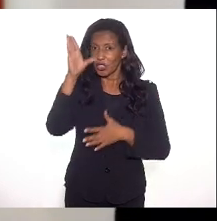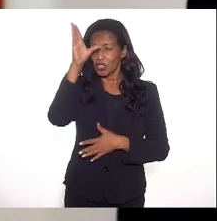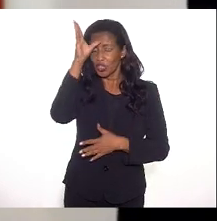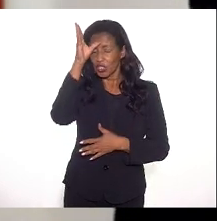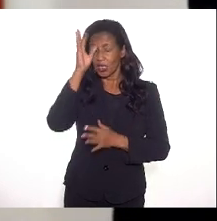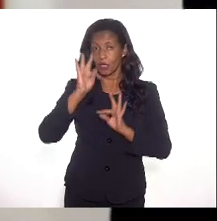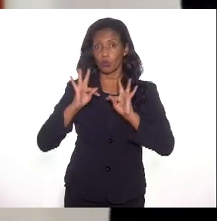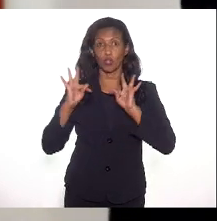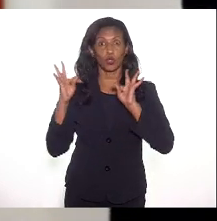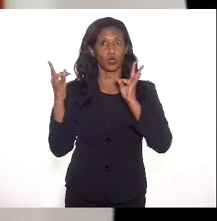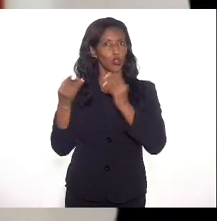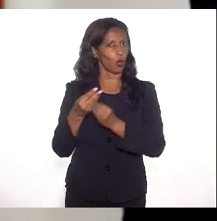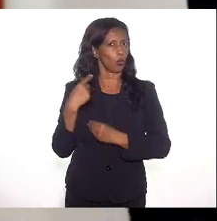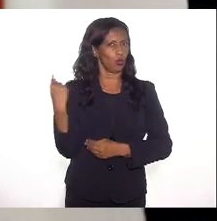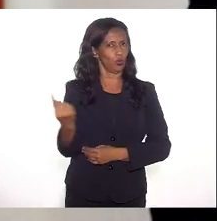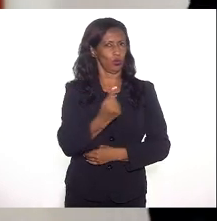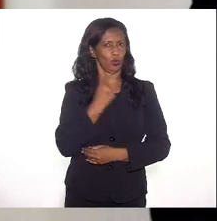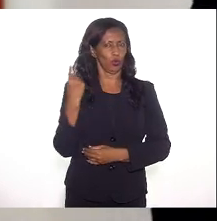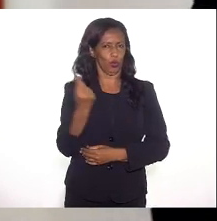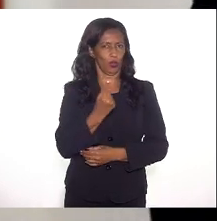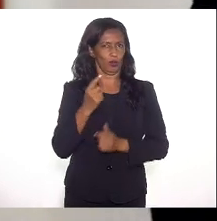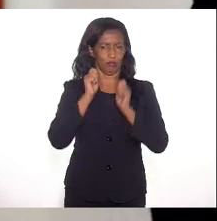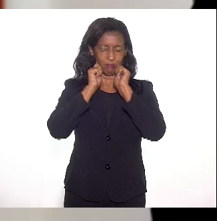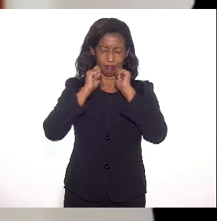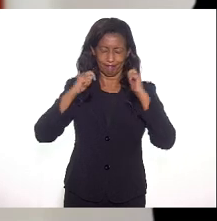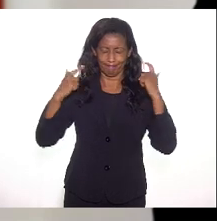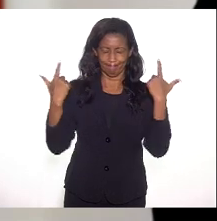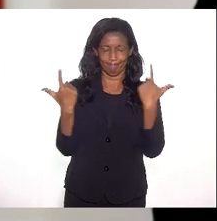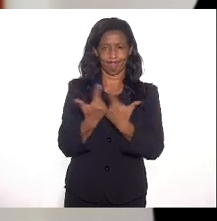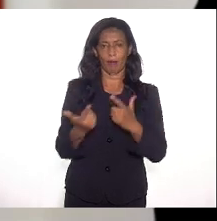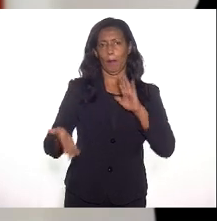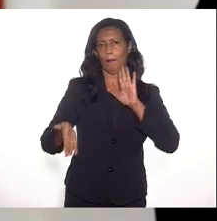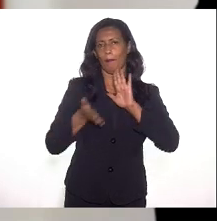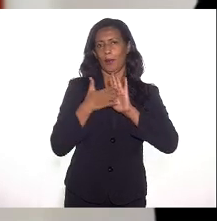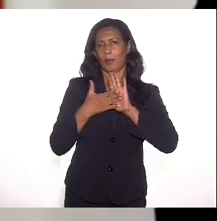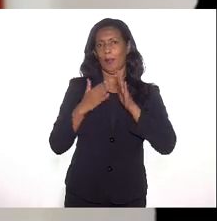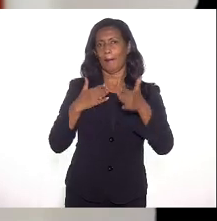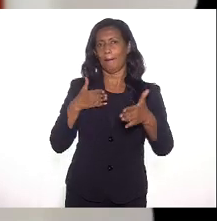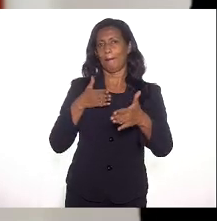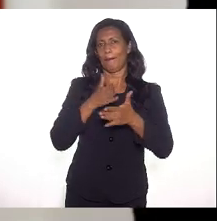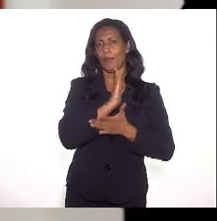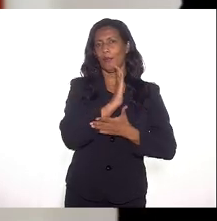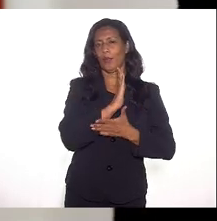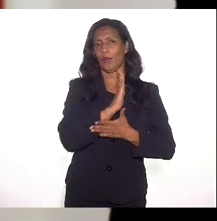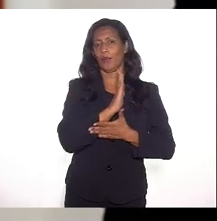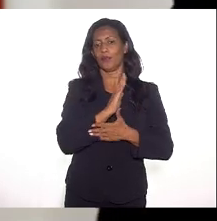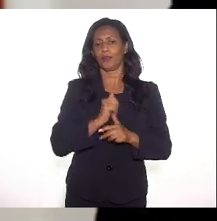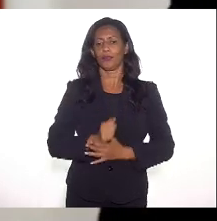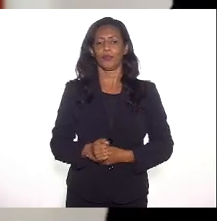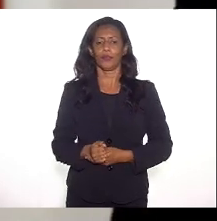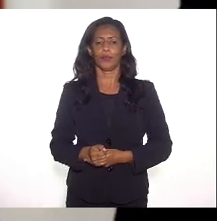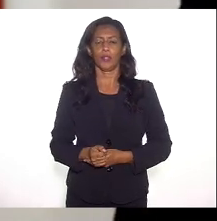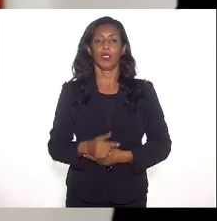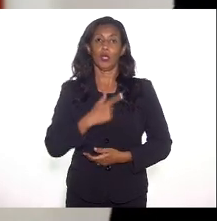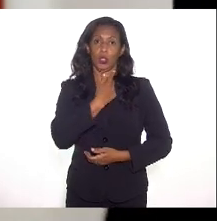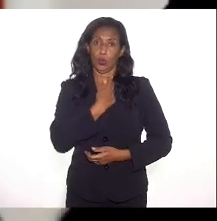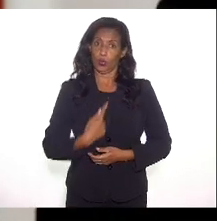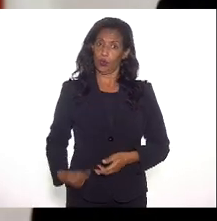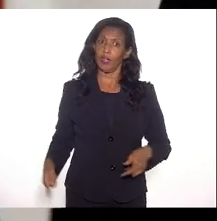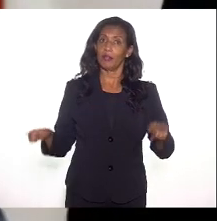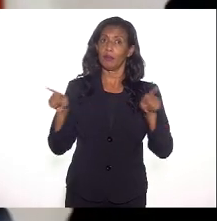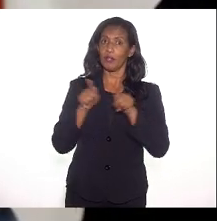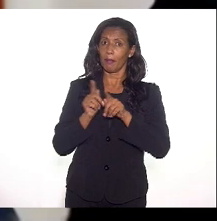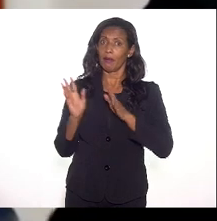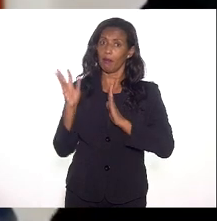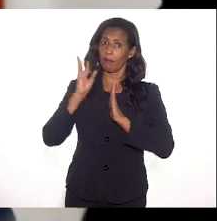todos nós. A Assembleia que propôs e aprovou, e o governador também que vai